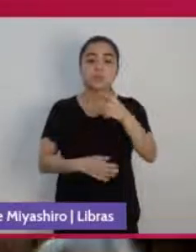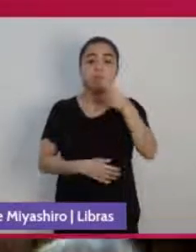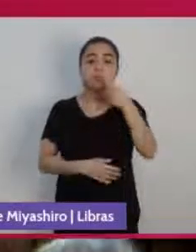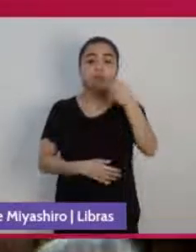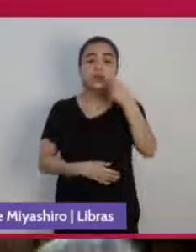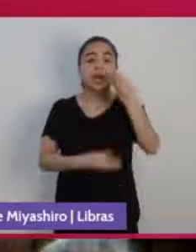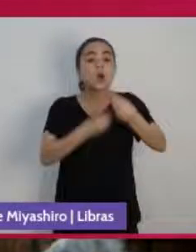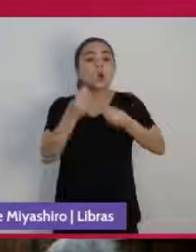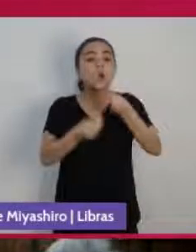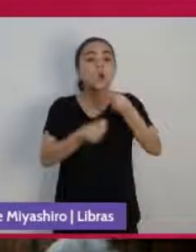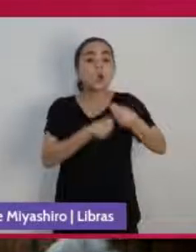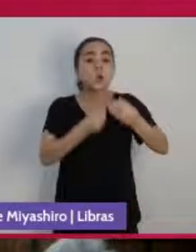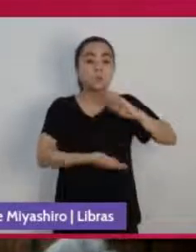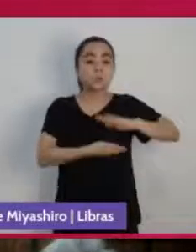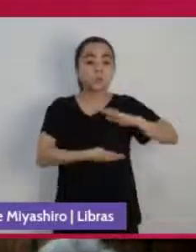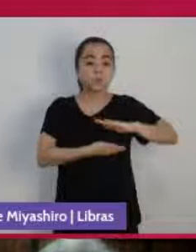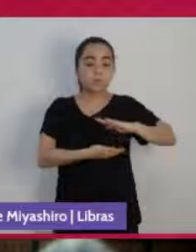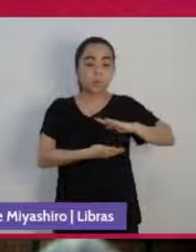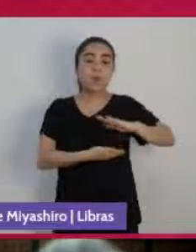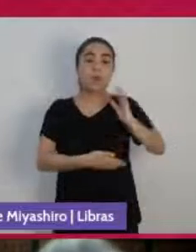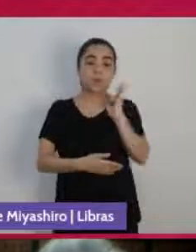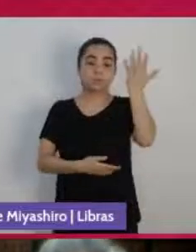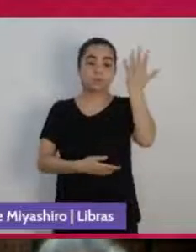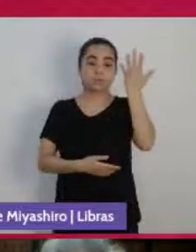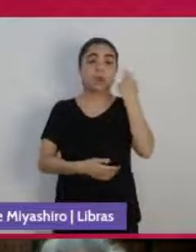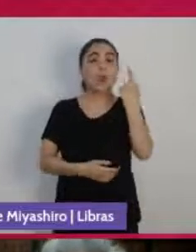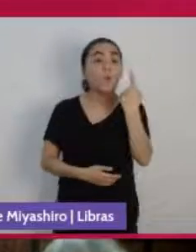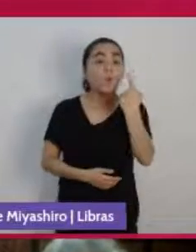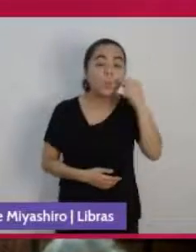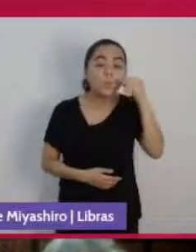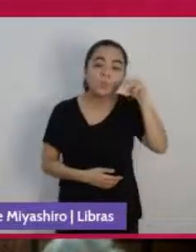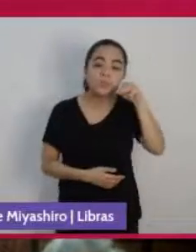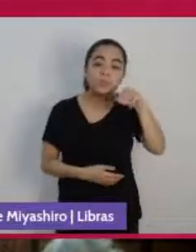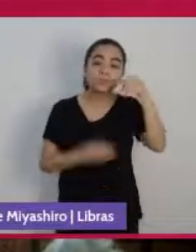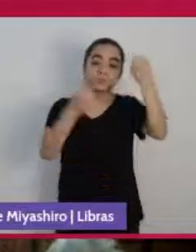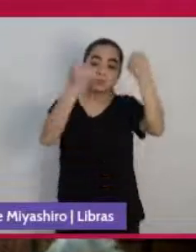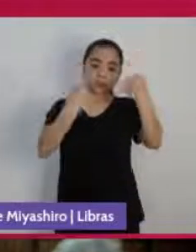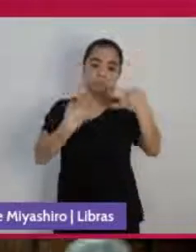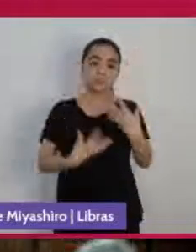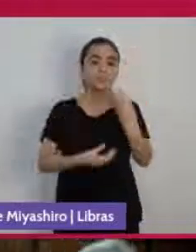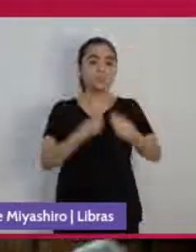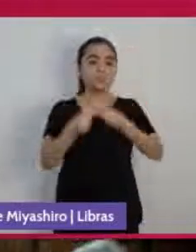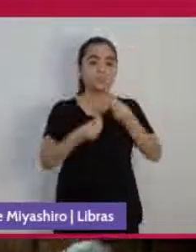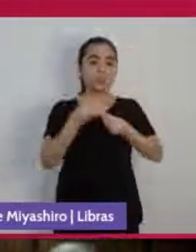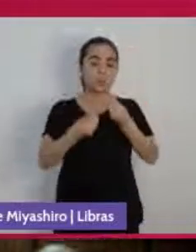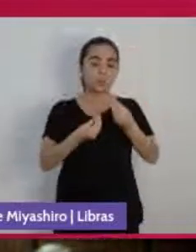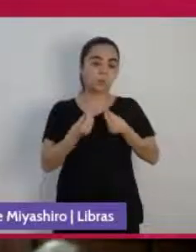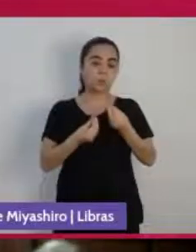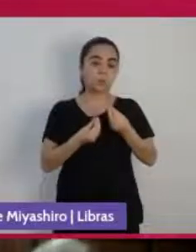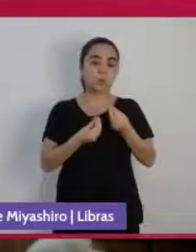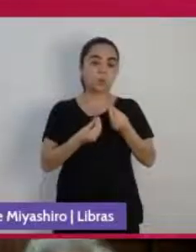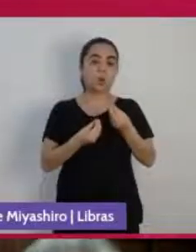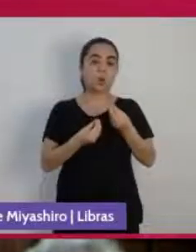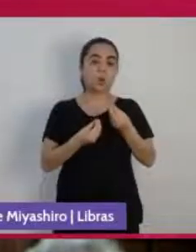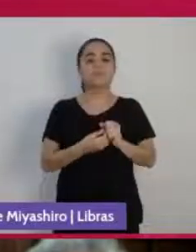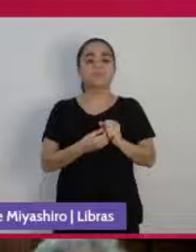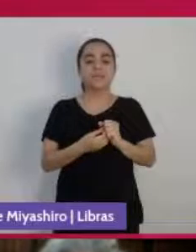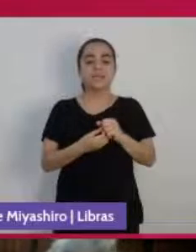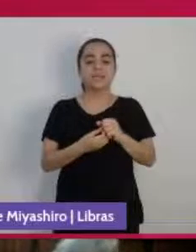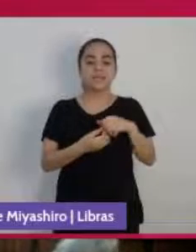o exame. Você vai gastar 1 minuto explicando como é que é o exame e você vai ganhar um exame